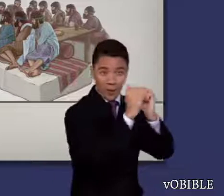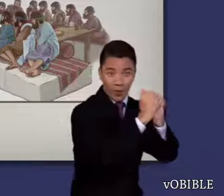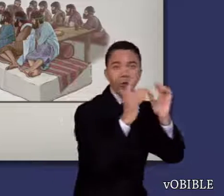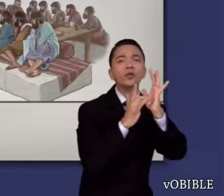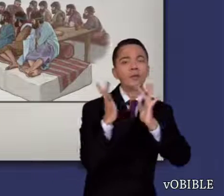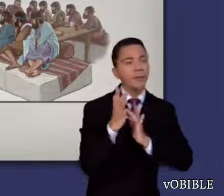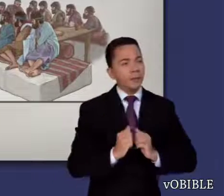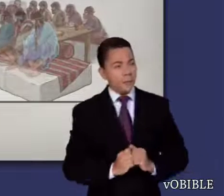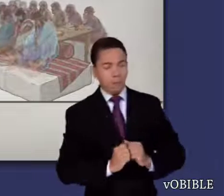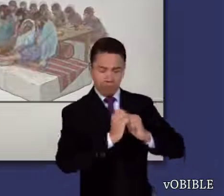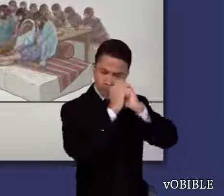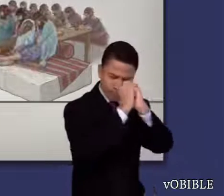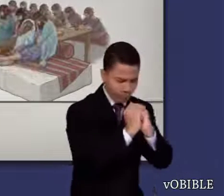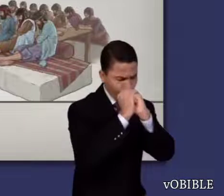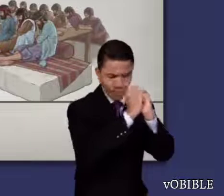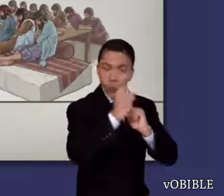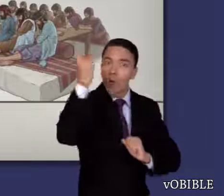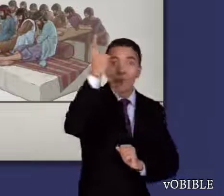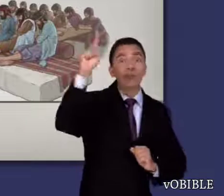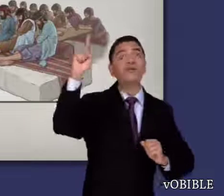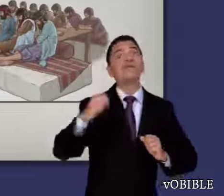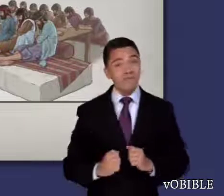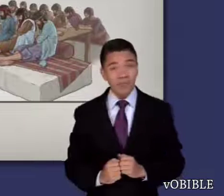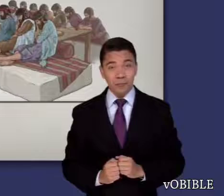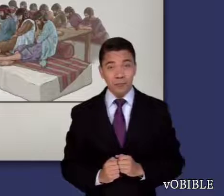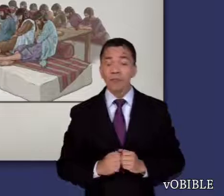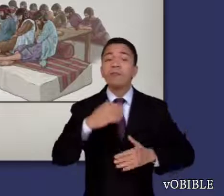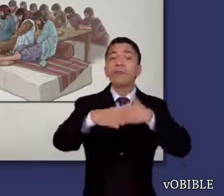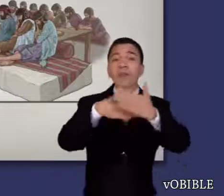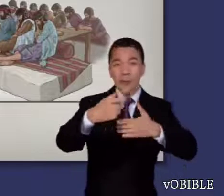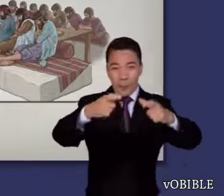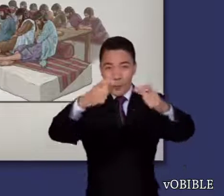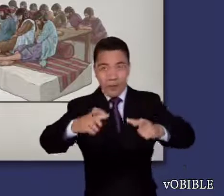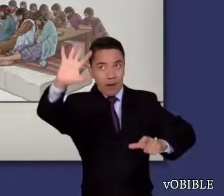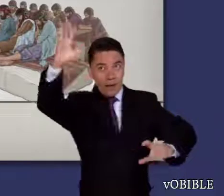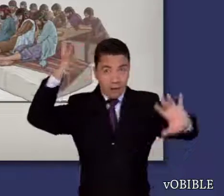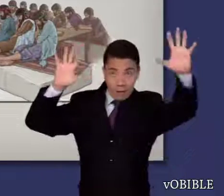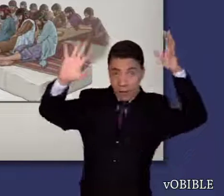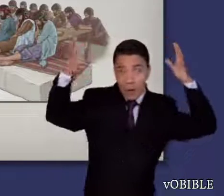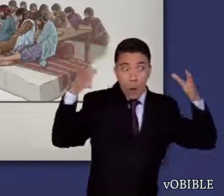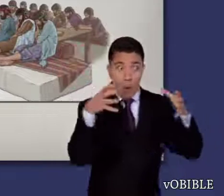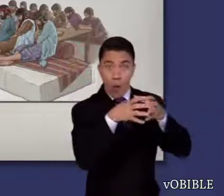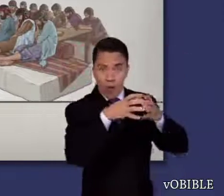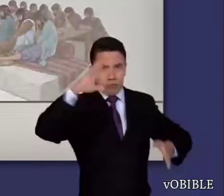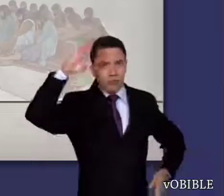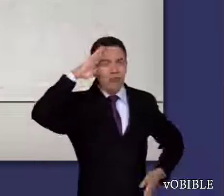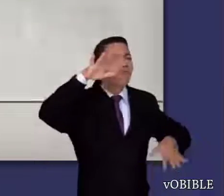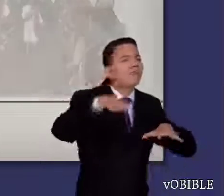amor. No capítulo 17, se encontra a última oração de Jesus na companhia dos seus